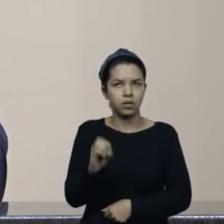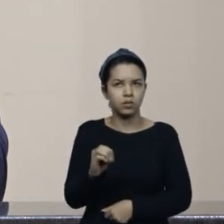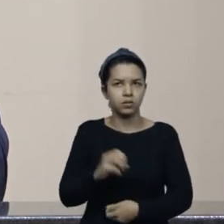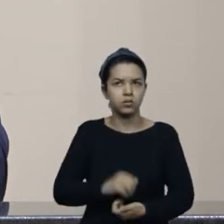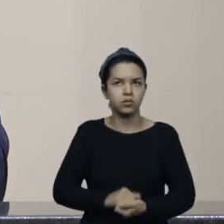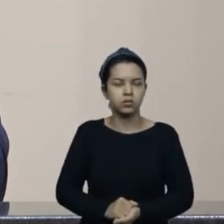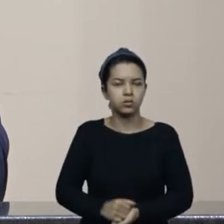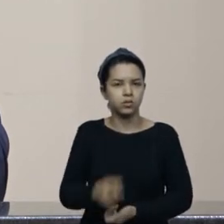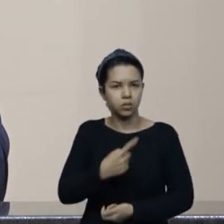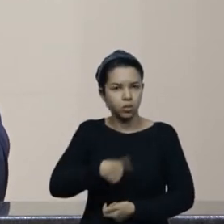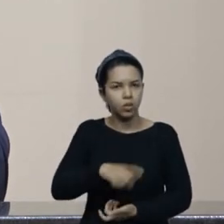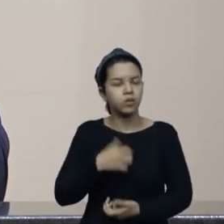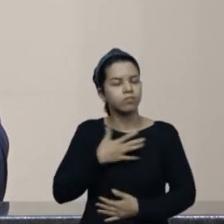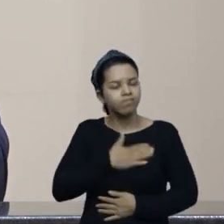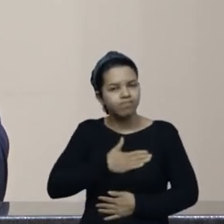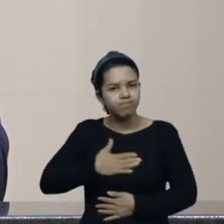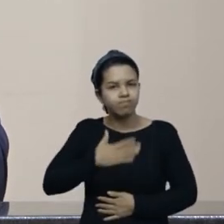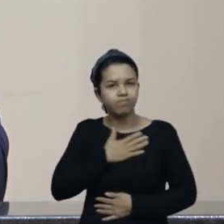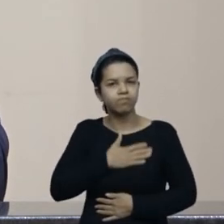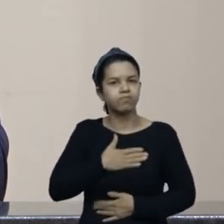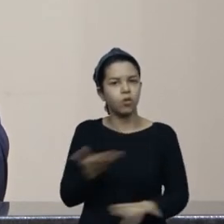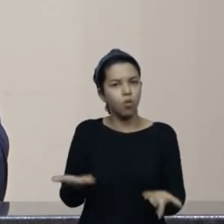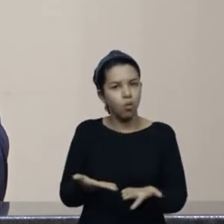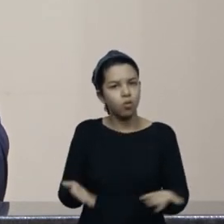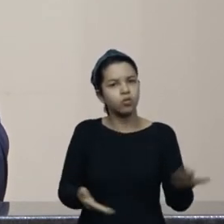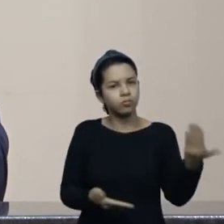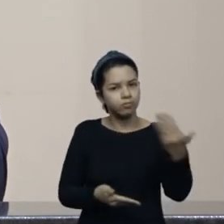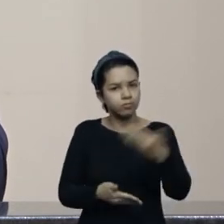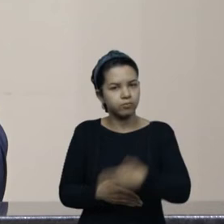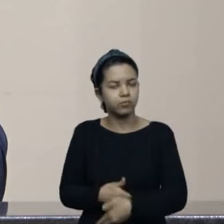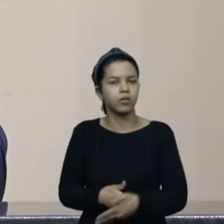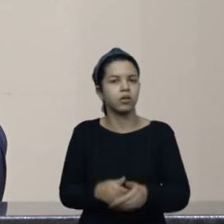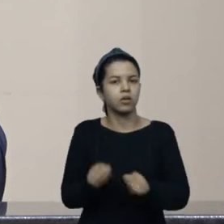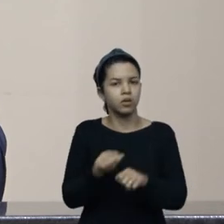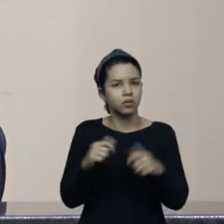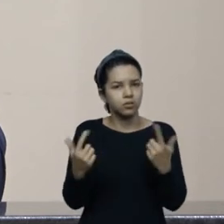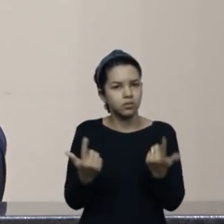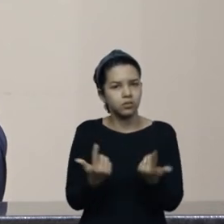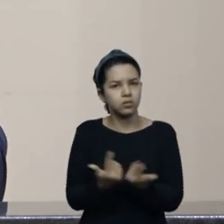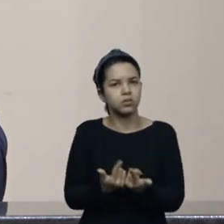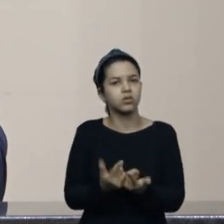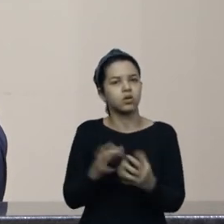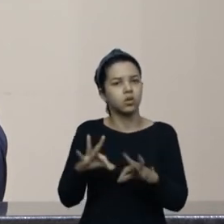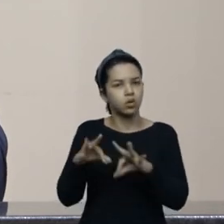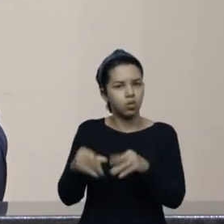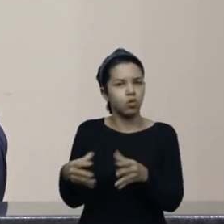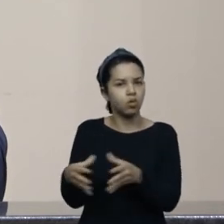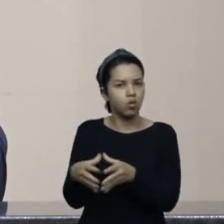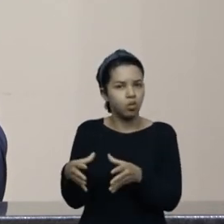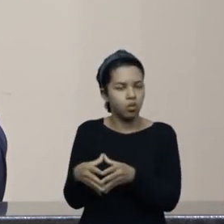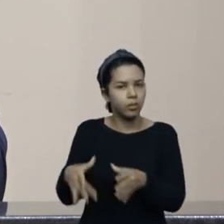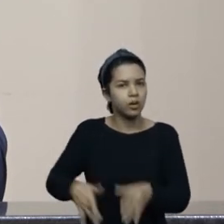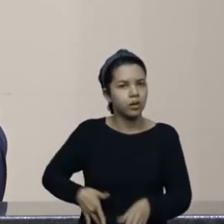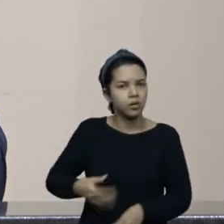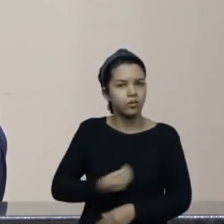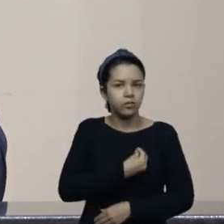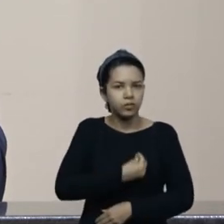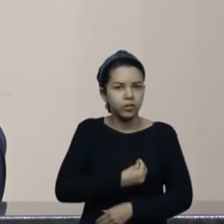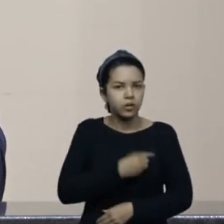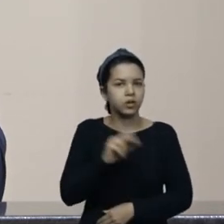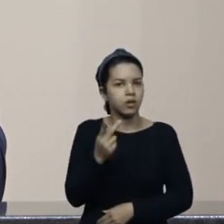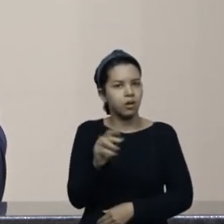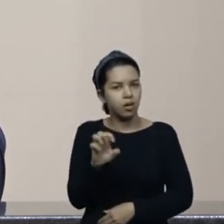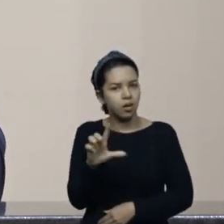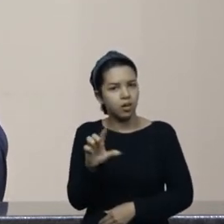uma satisfação enorme receber o senhor aqui, toda a comitiva da Renal Vida, a Ellen, Juliana, o